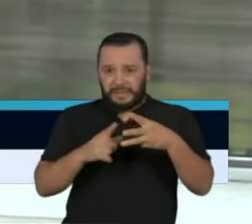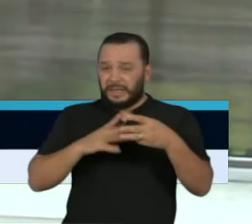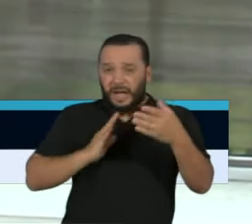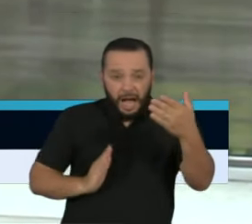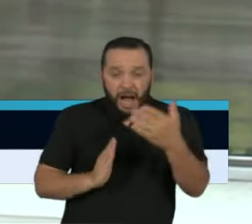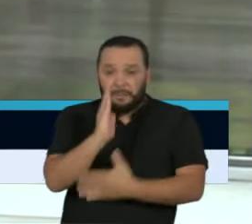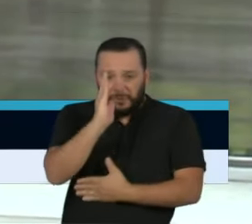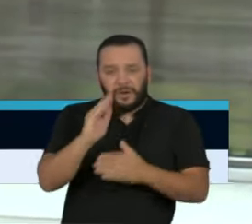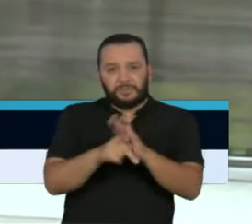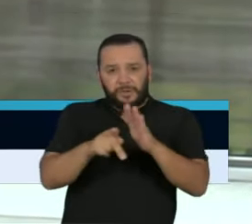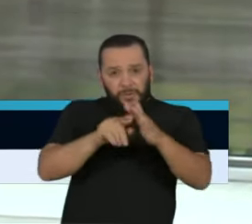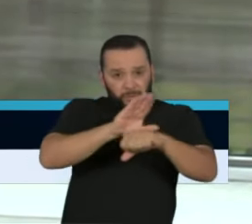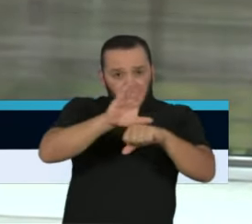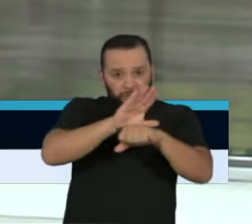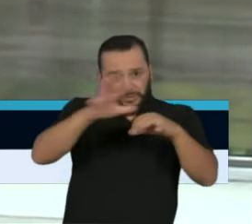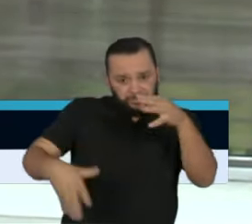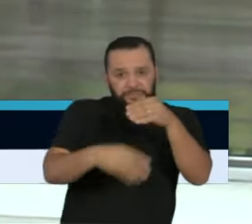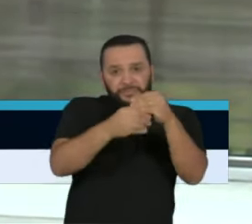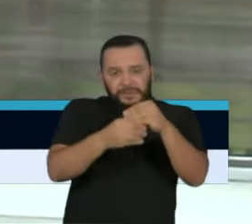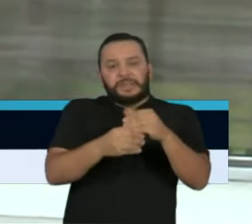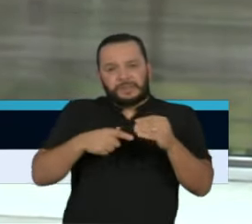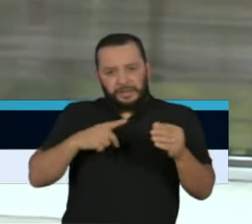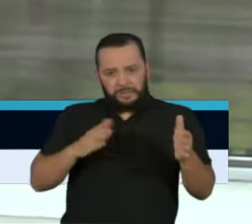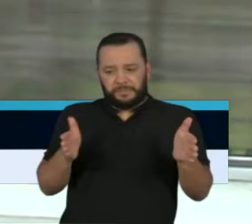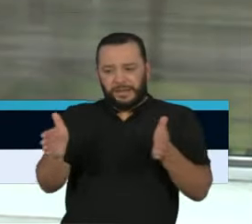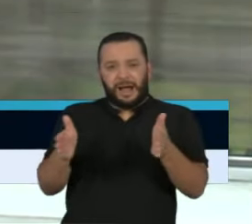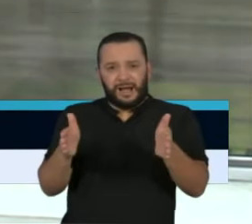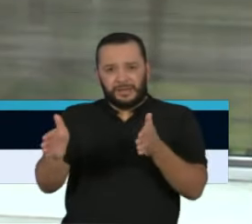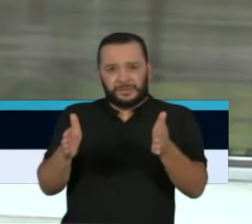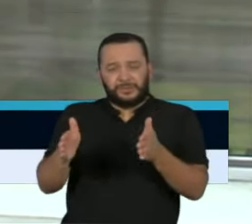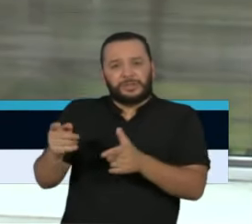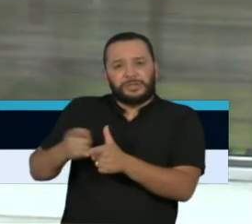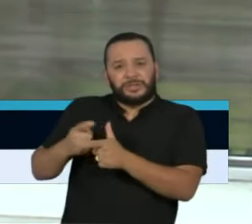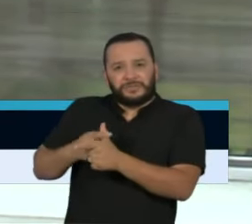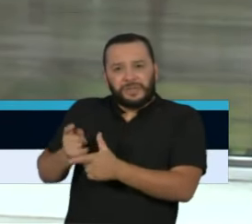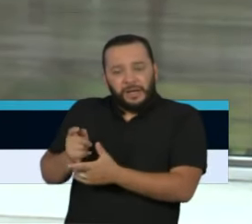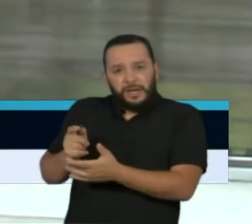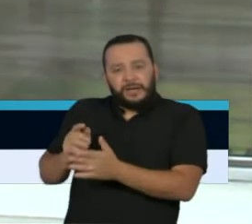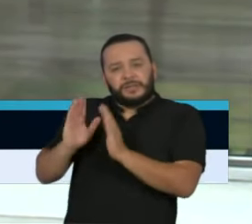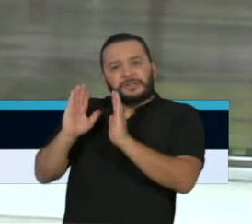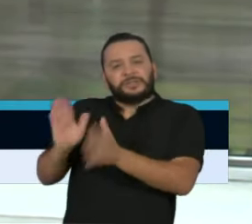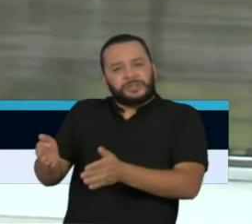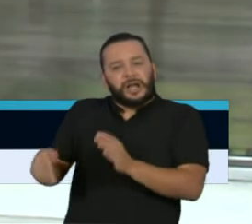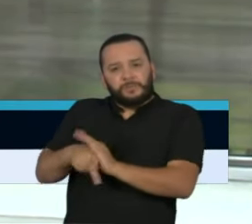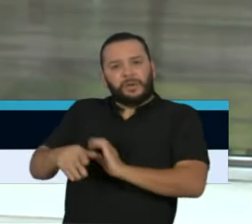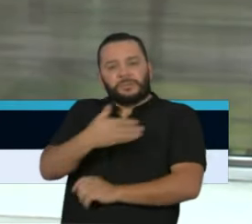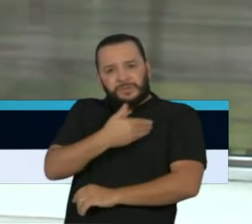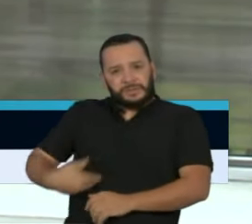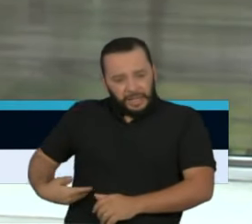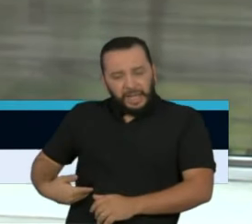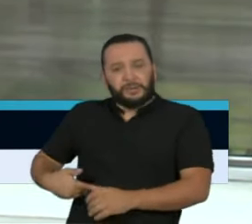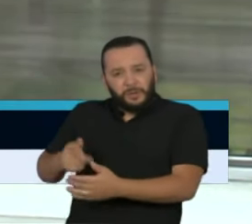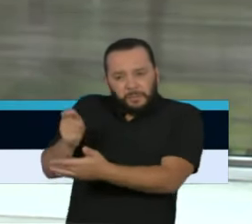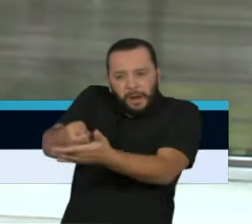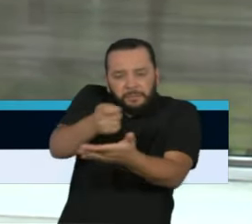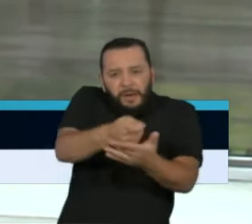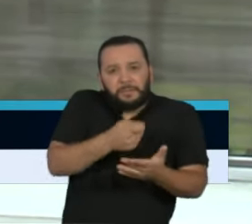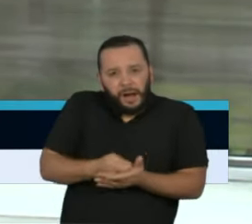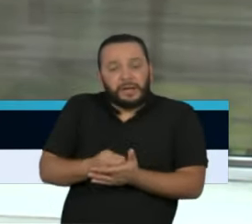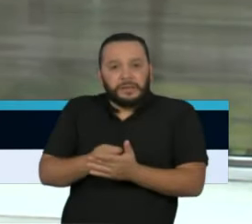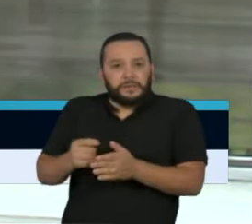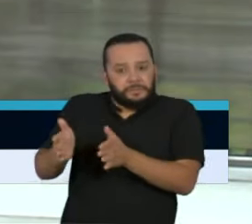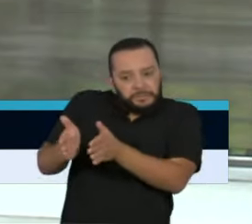emenda constitucional com prorrogação do prazo final de quitação de precatórios e suspensão do pagamento